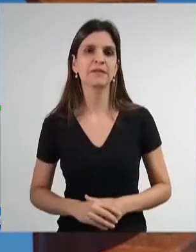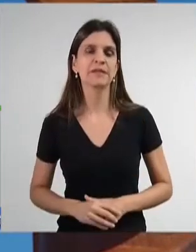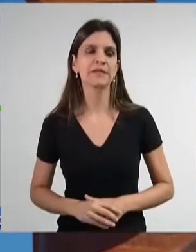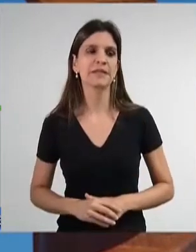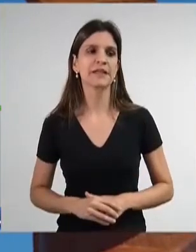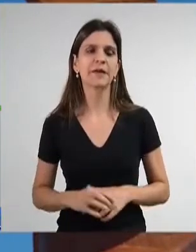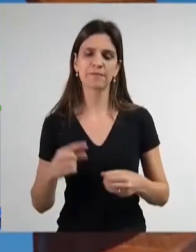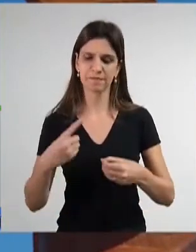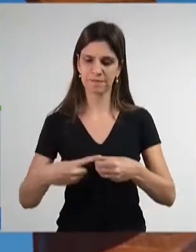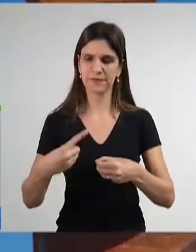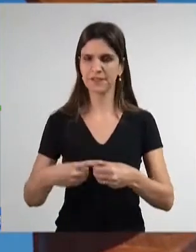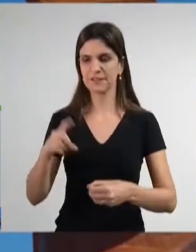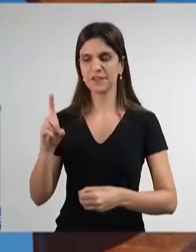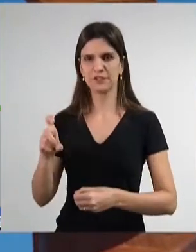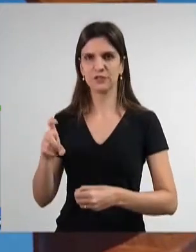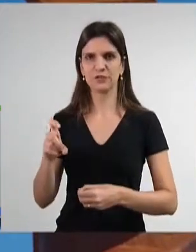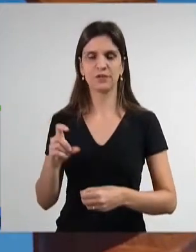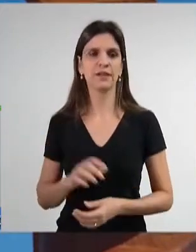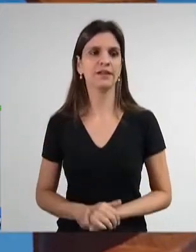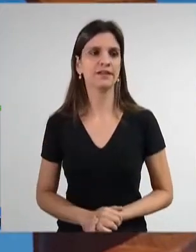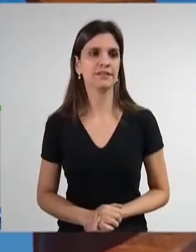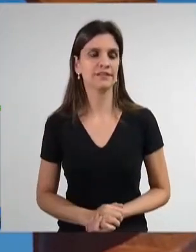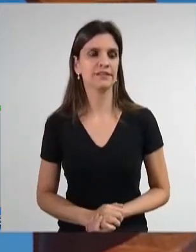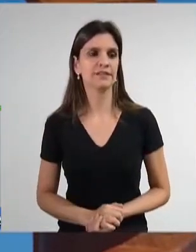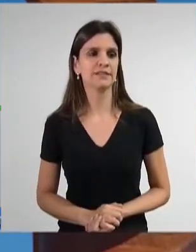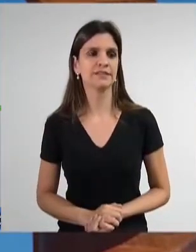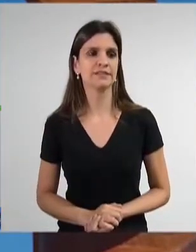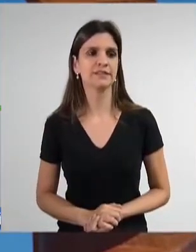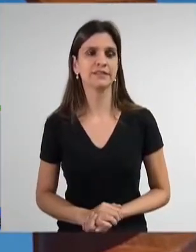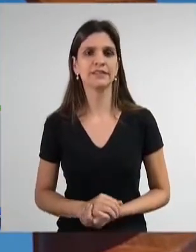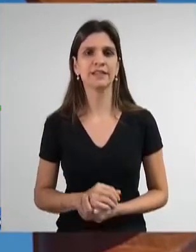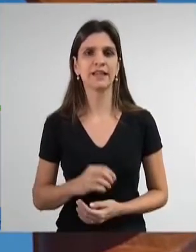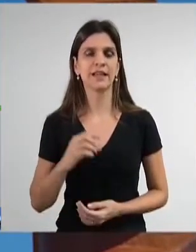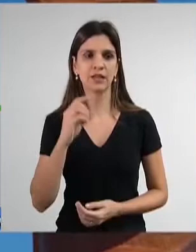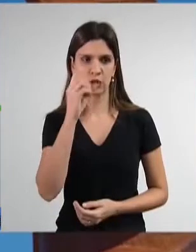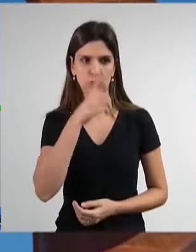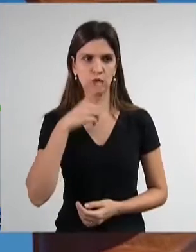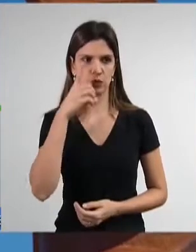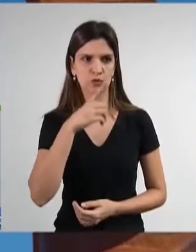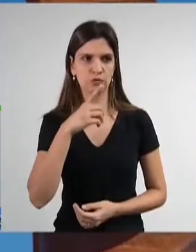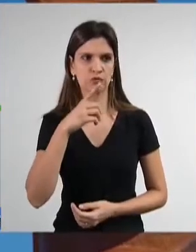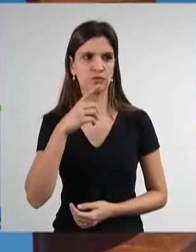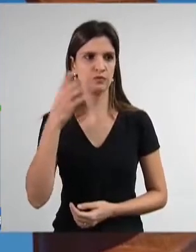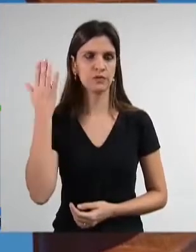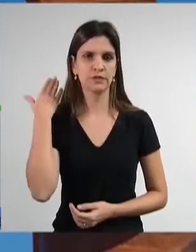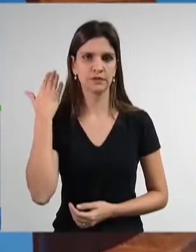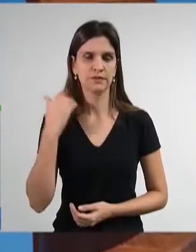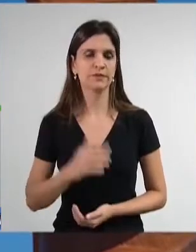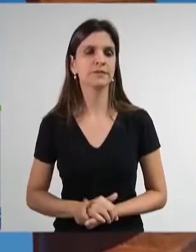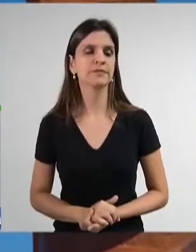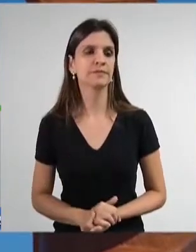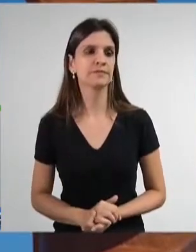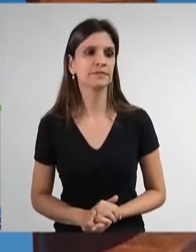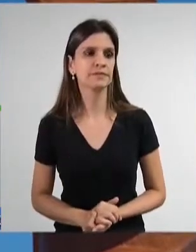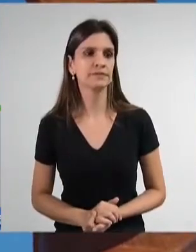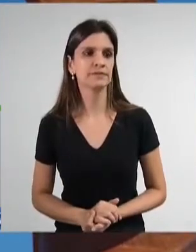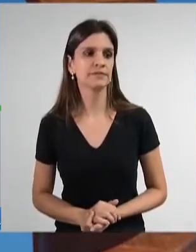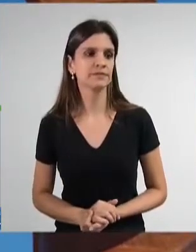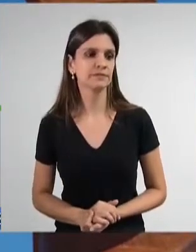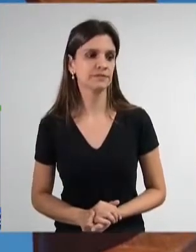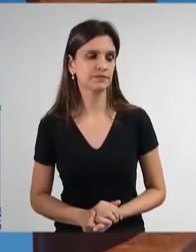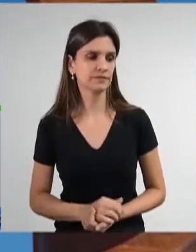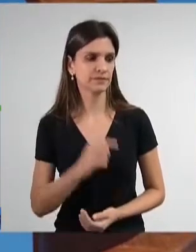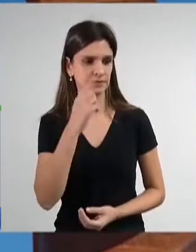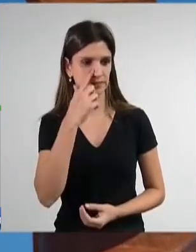que comoveu muito aquela cidade, que foi a morte do inspetor Afonso da Guarda Municipal. Uma pessoa